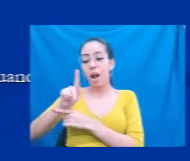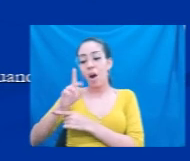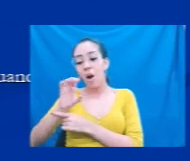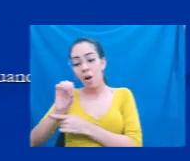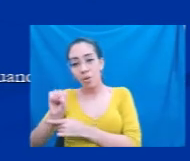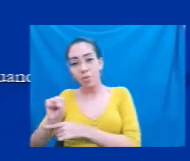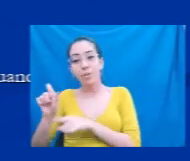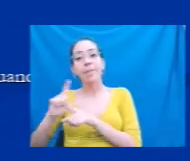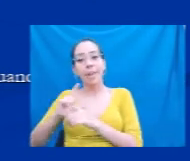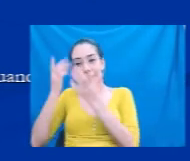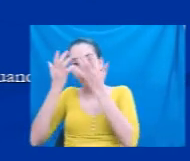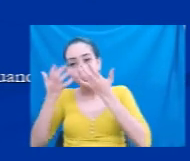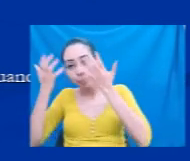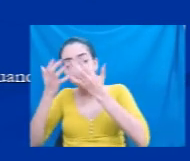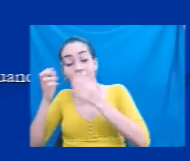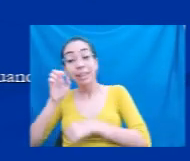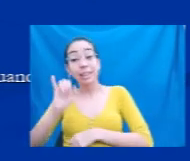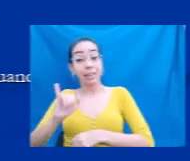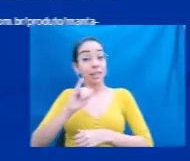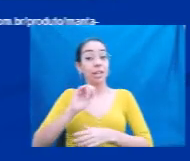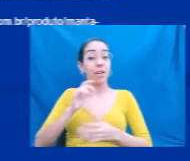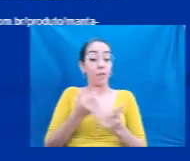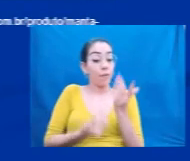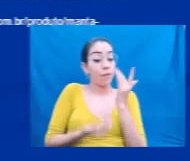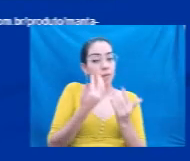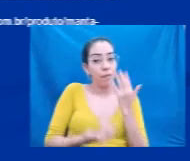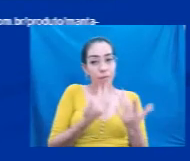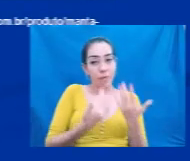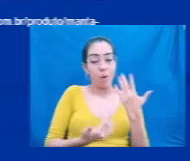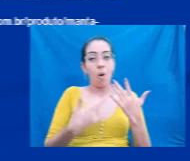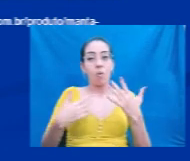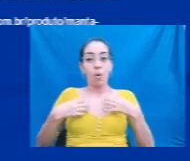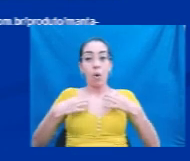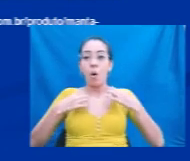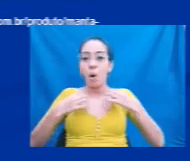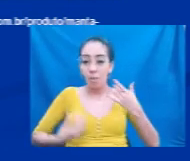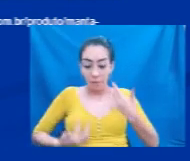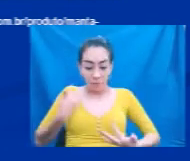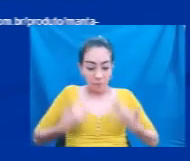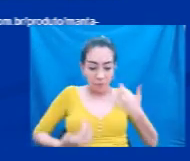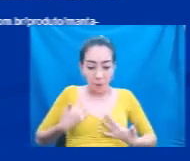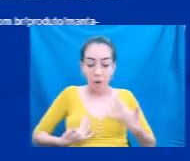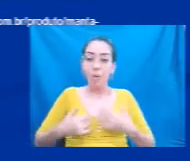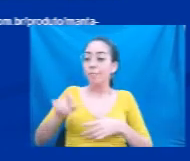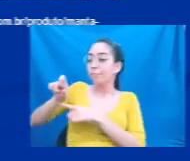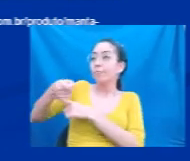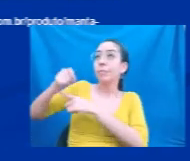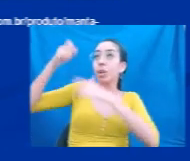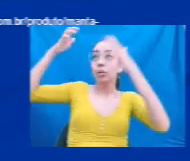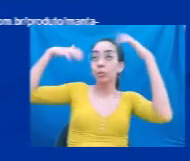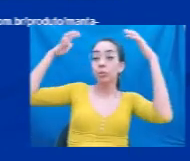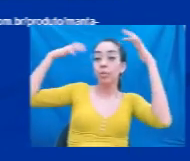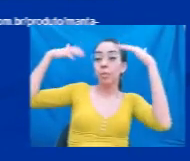ali com a veste ali pegando fogo, cabelo pegando fogo, se usar o chuveiro. E existem aí, gente,